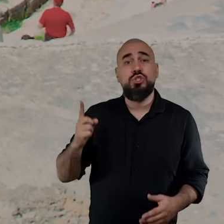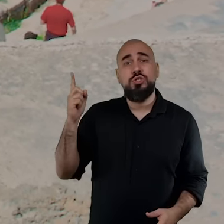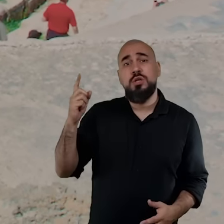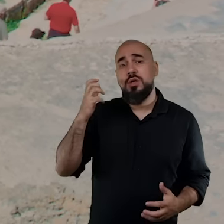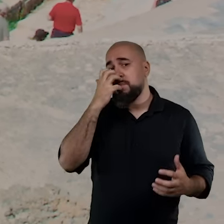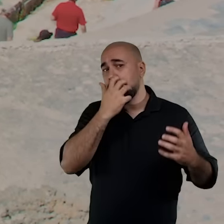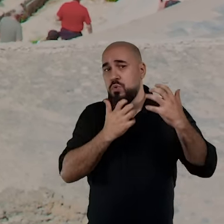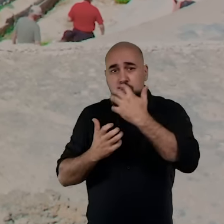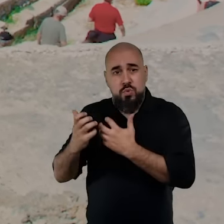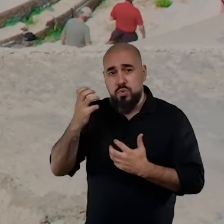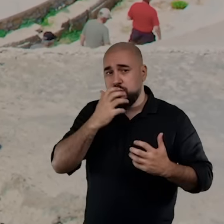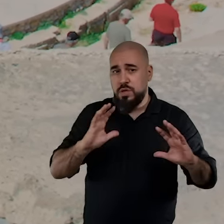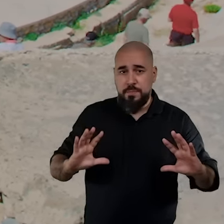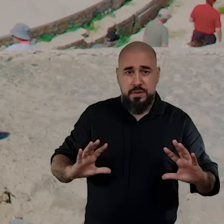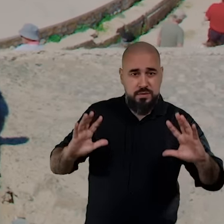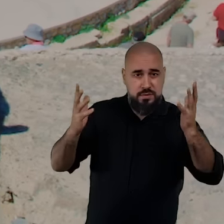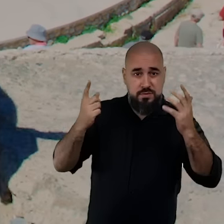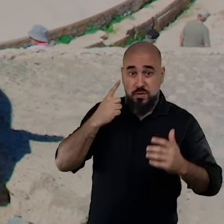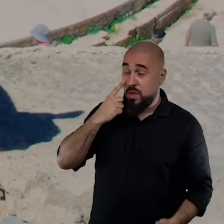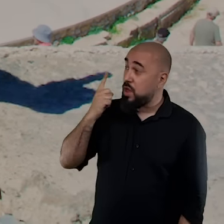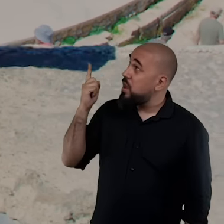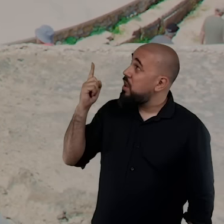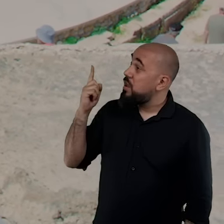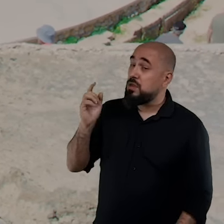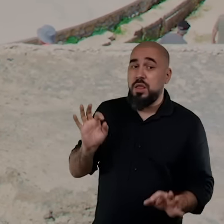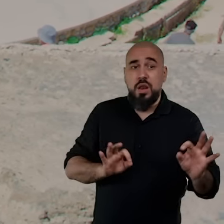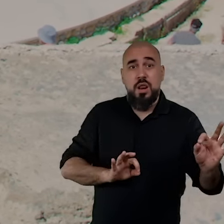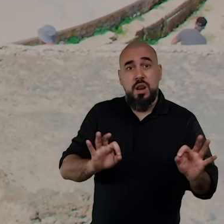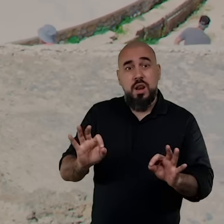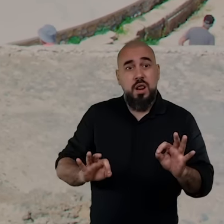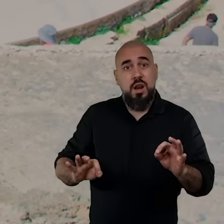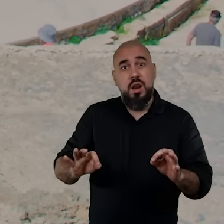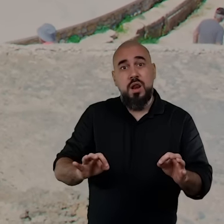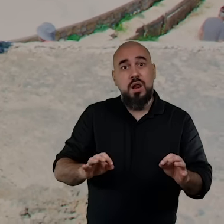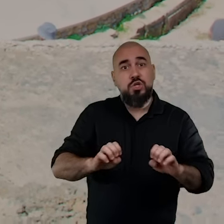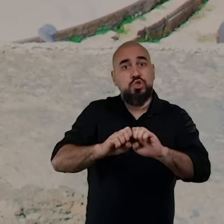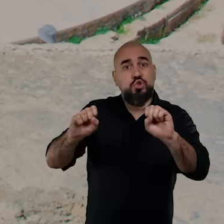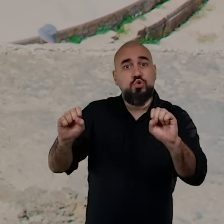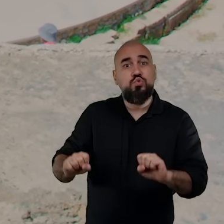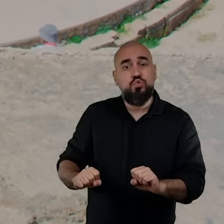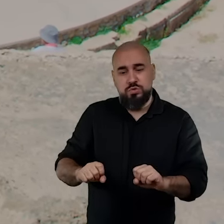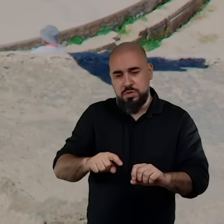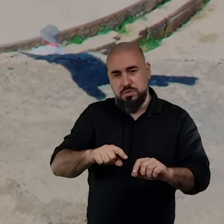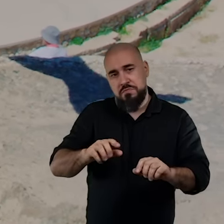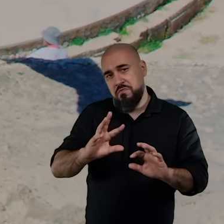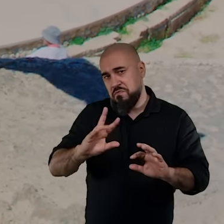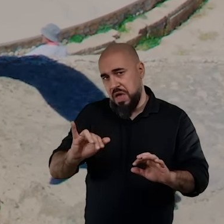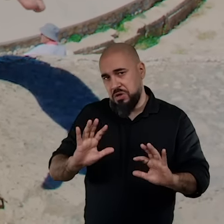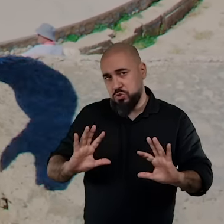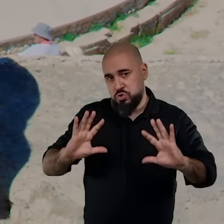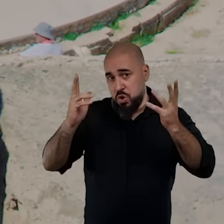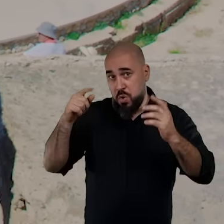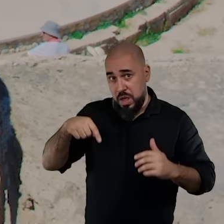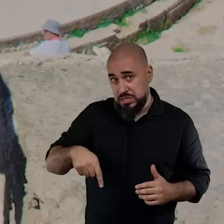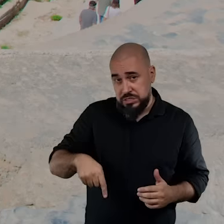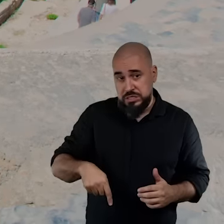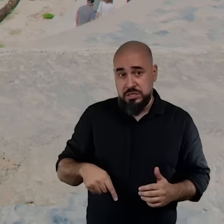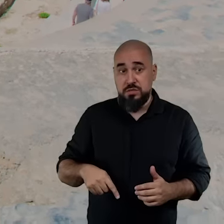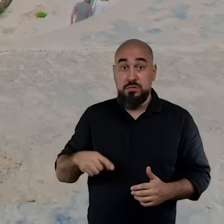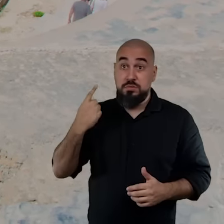como lugar de música, de festival, de apresentação, porque eles estão justamente montando a estrutura para algum show que haverá